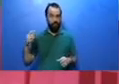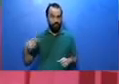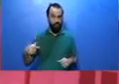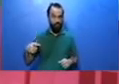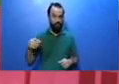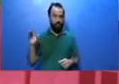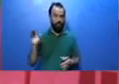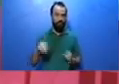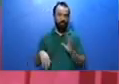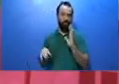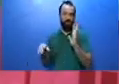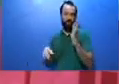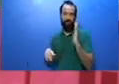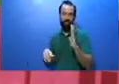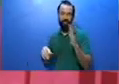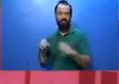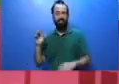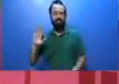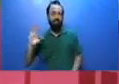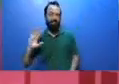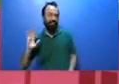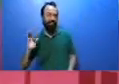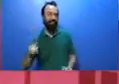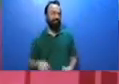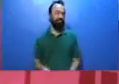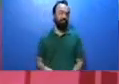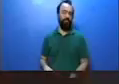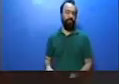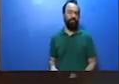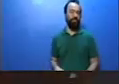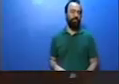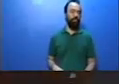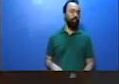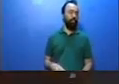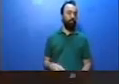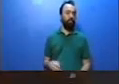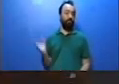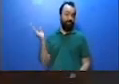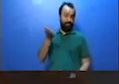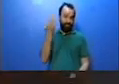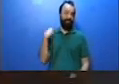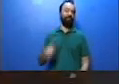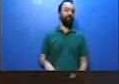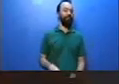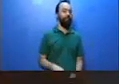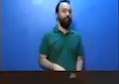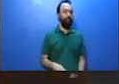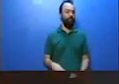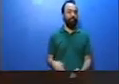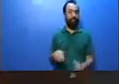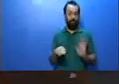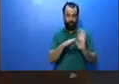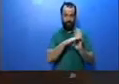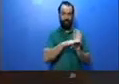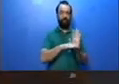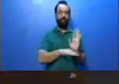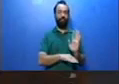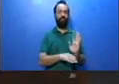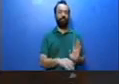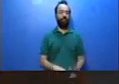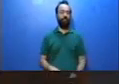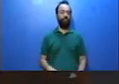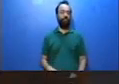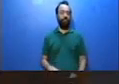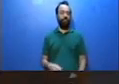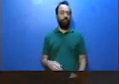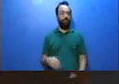a aula. Até, tchau, até daqui a pouco. Vamos lá, crianças, para a nossa rotina de hoje? Hoje